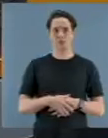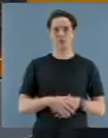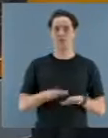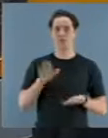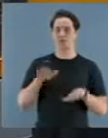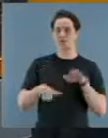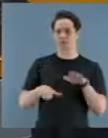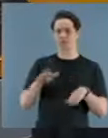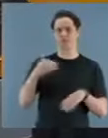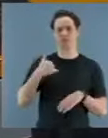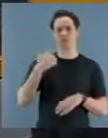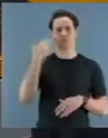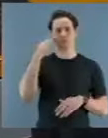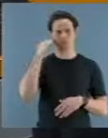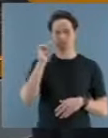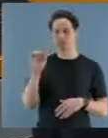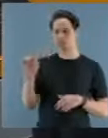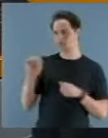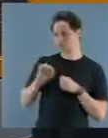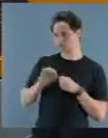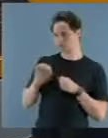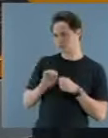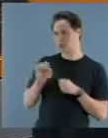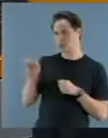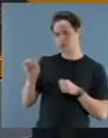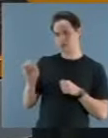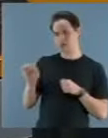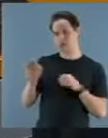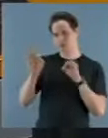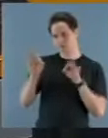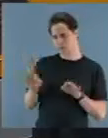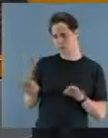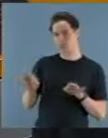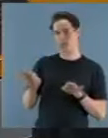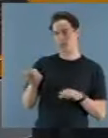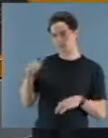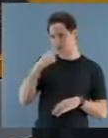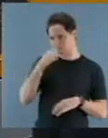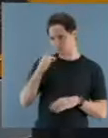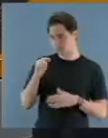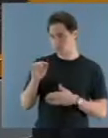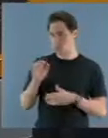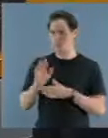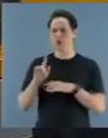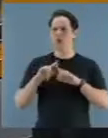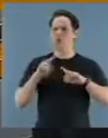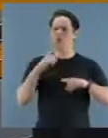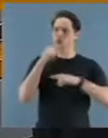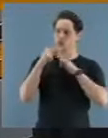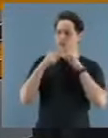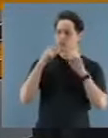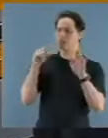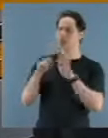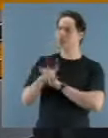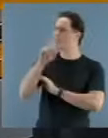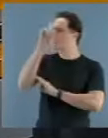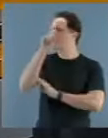até compreenda que o senhor tenha feito essa movimentação como ajudante de ordens. A pergunta que fica é o seguinte: pela ordem de